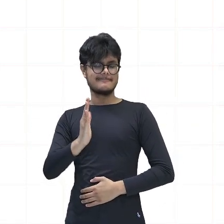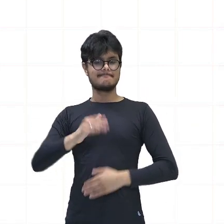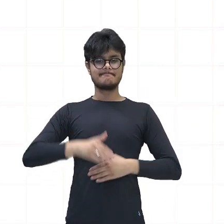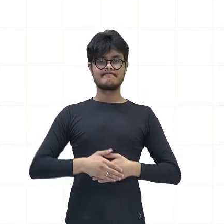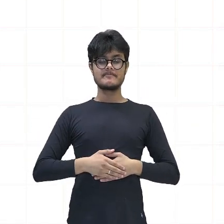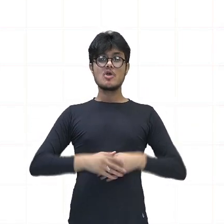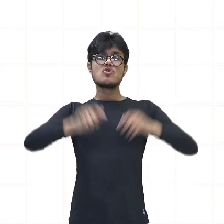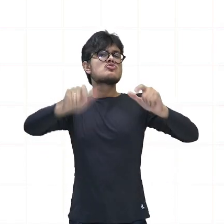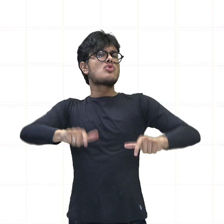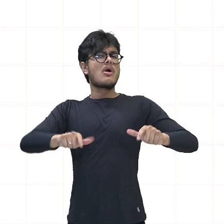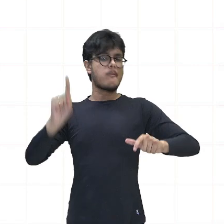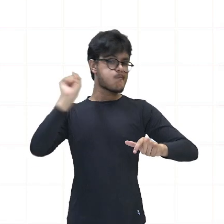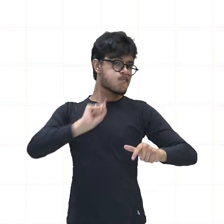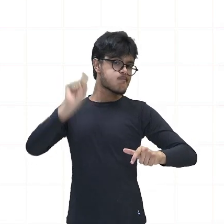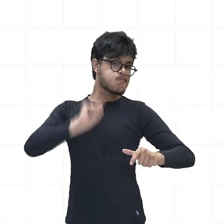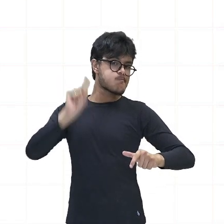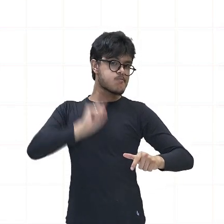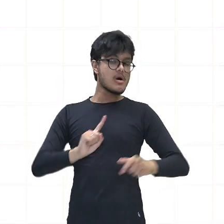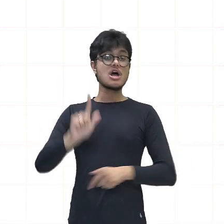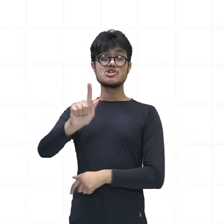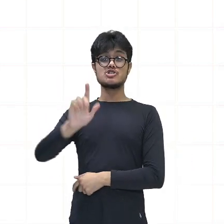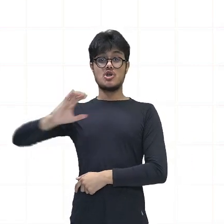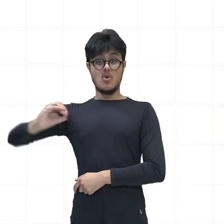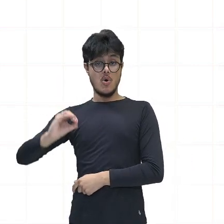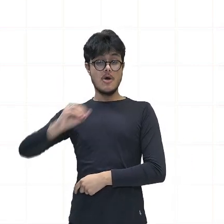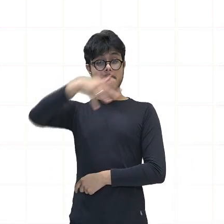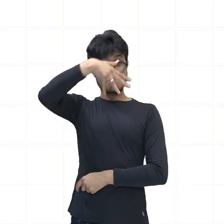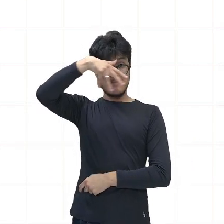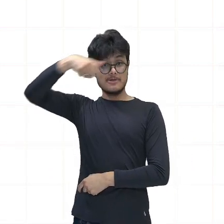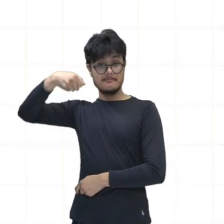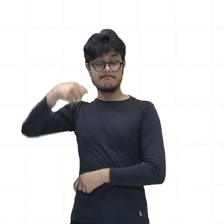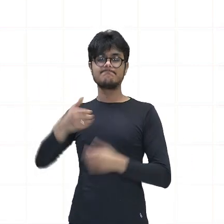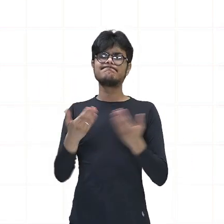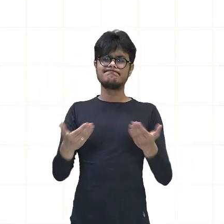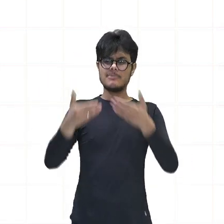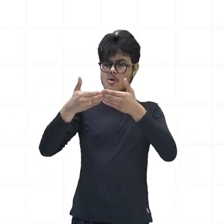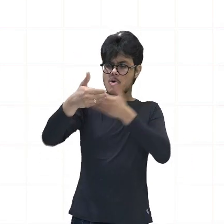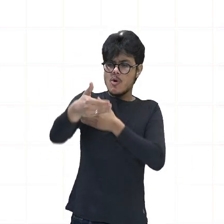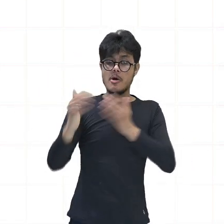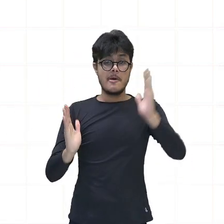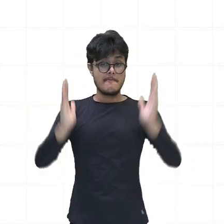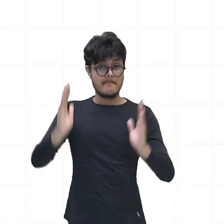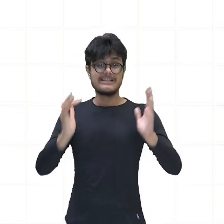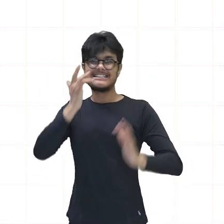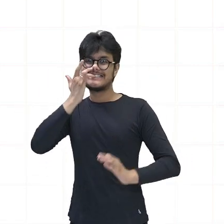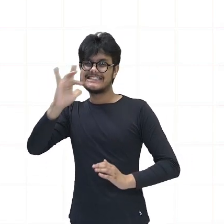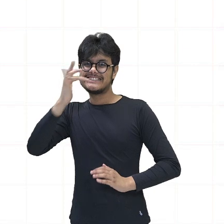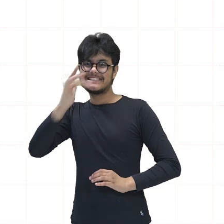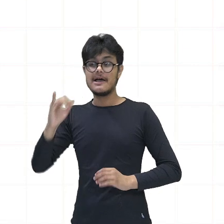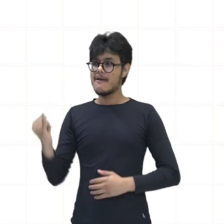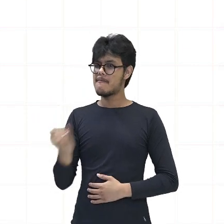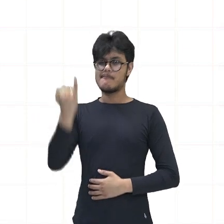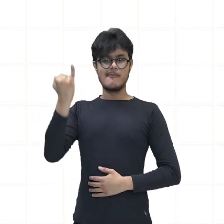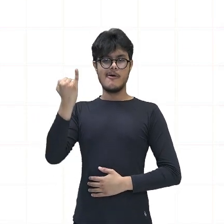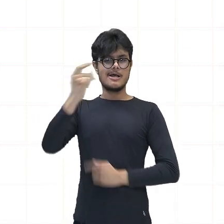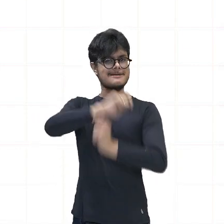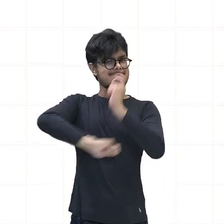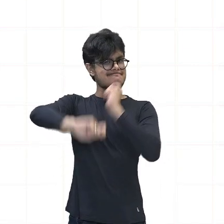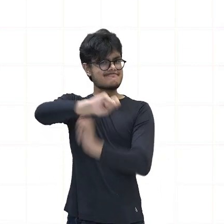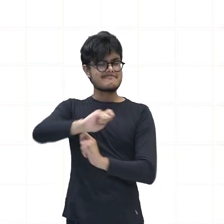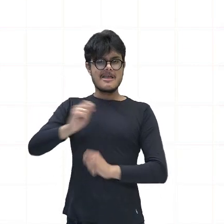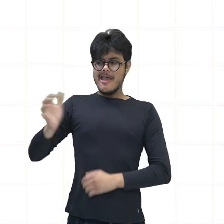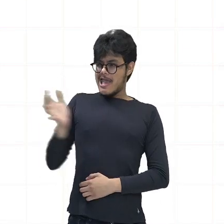de Minas Gerais, Goiás e Mato Grosso. Então, o ciclo do ouro, como ficou conhecido aí esse período, trouxe